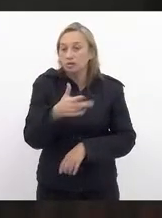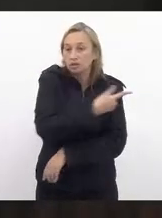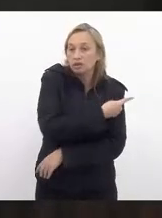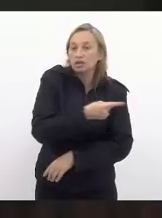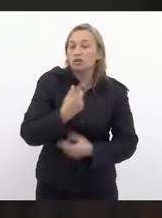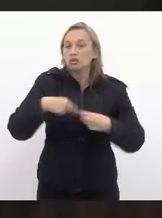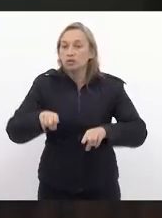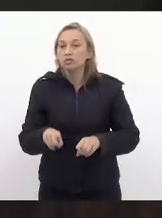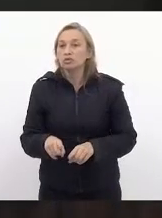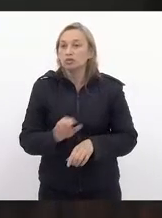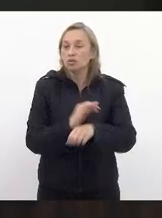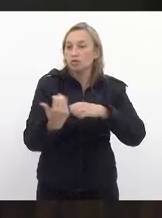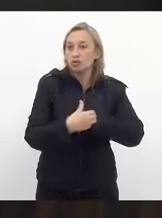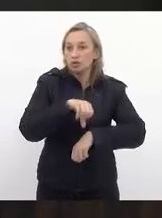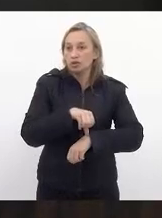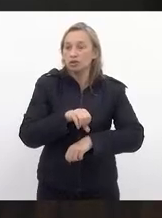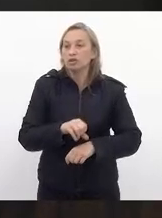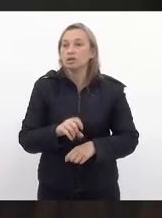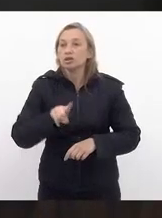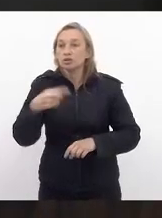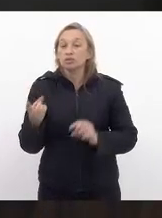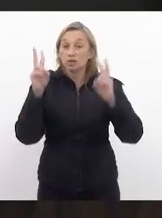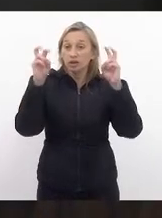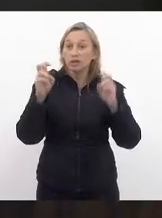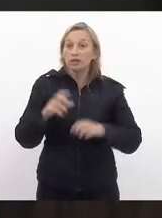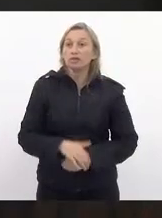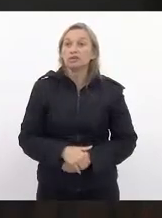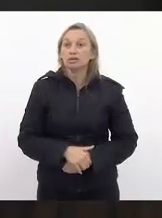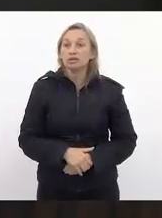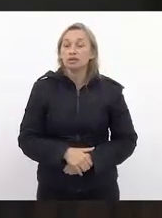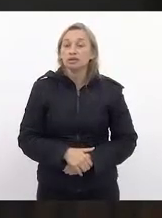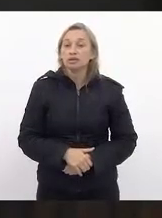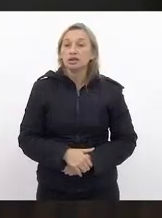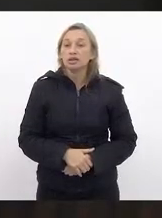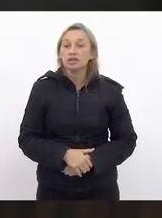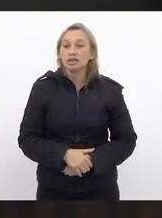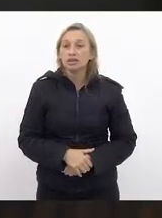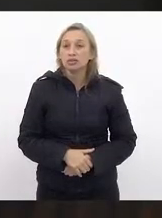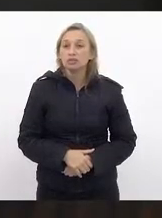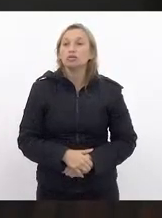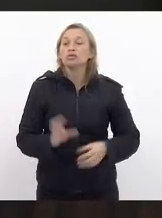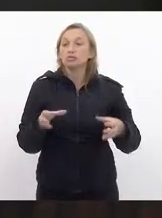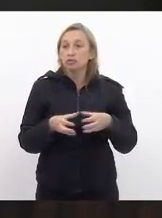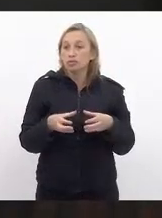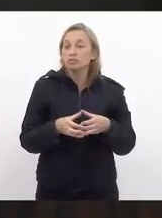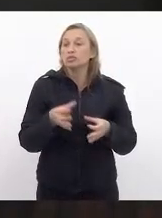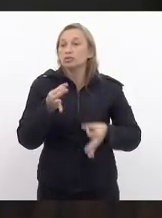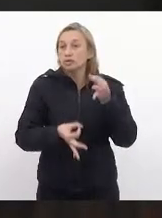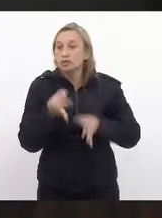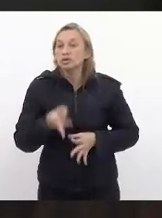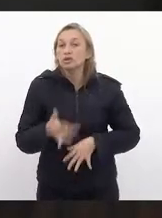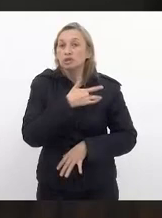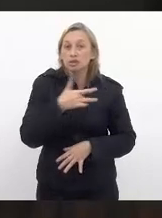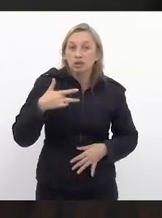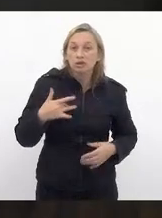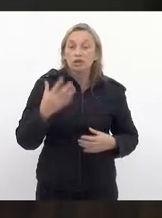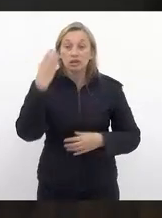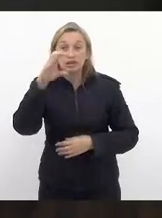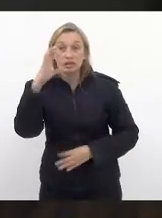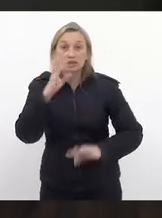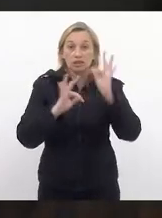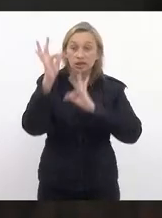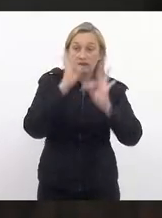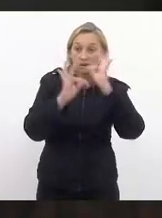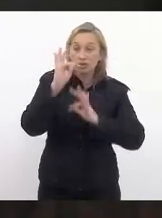vacina contra o vídeo na forma que menciona e dá outras providências pendentes do pareceres das comissões de constituição e Justiça de saúde de